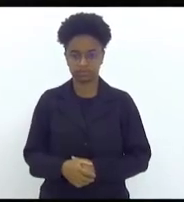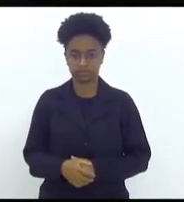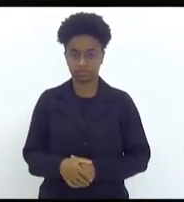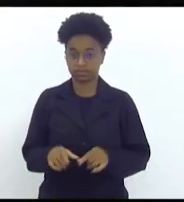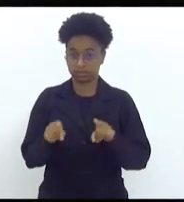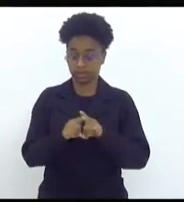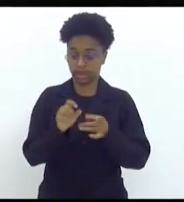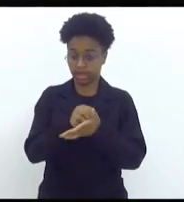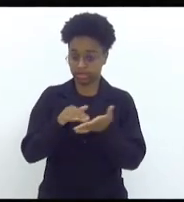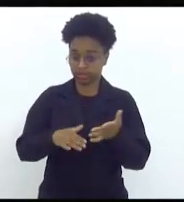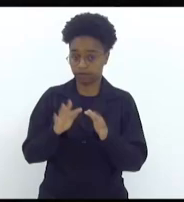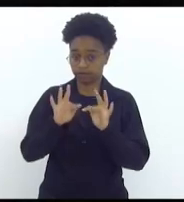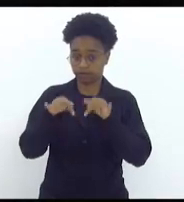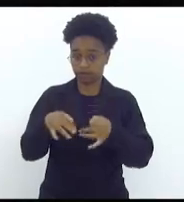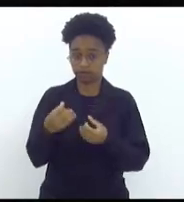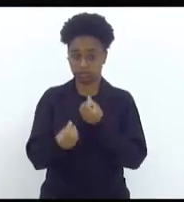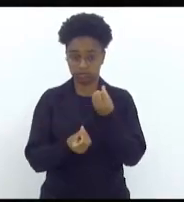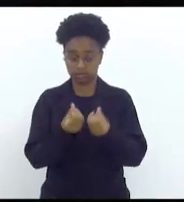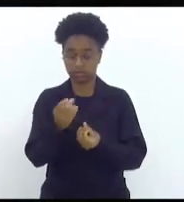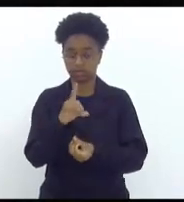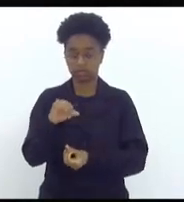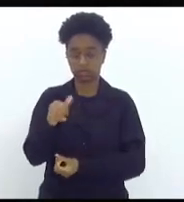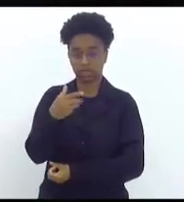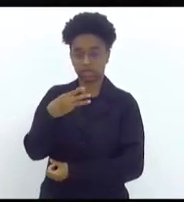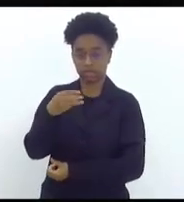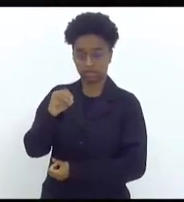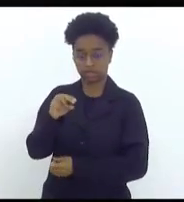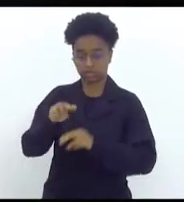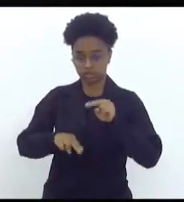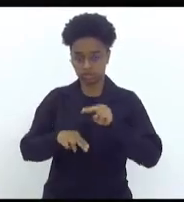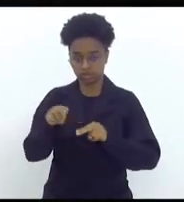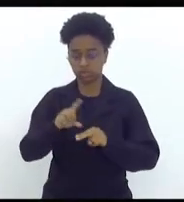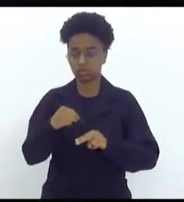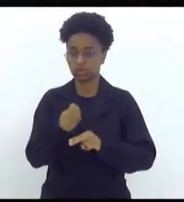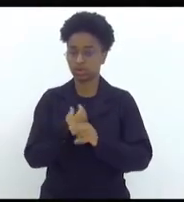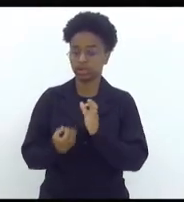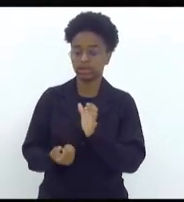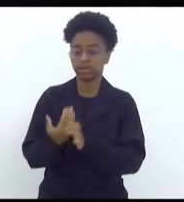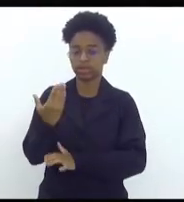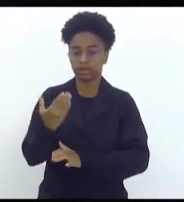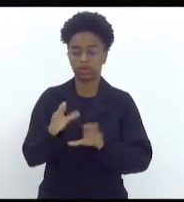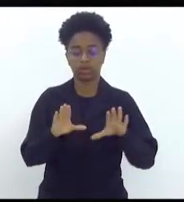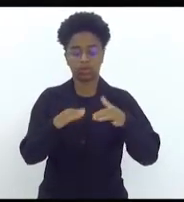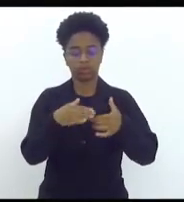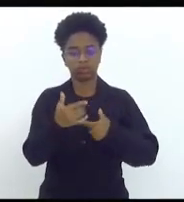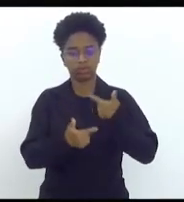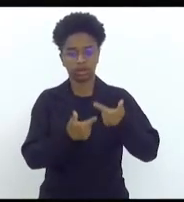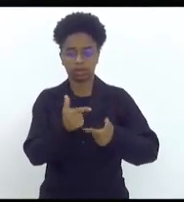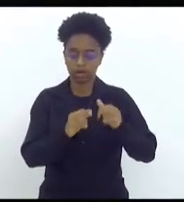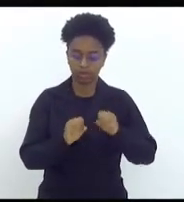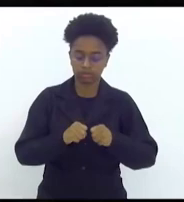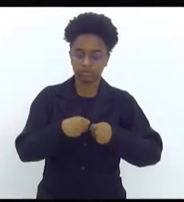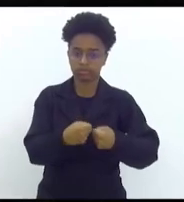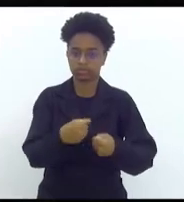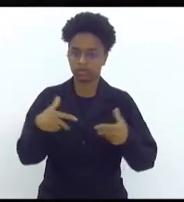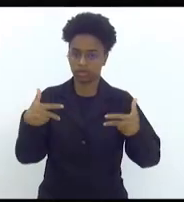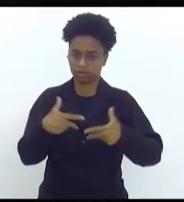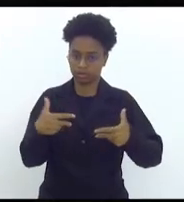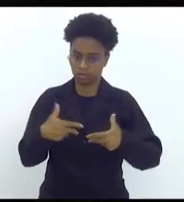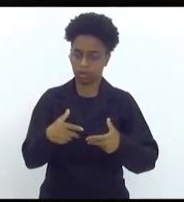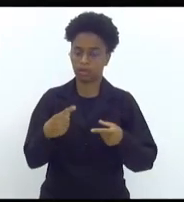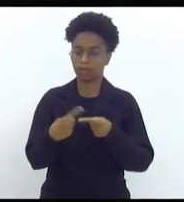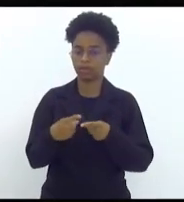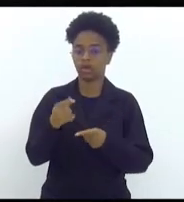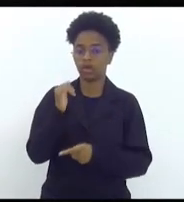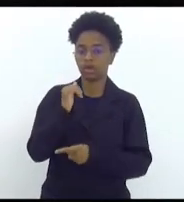aqui de encerramento de semestre no dia 30 de Junho fundamos a frente parlamentar em defesa do hip hop que